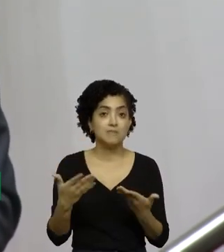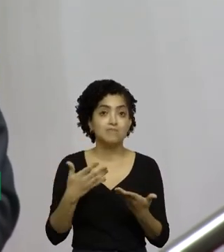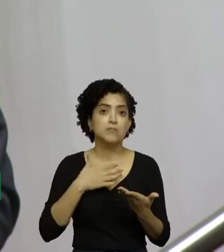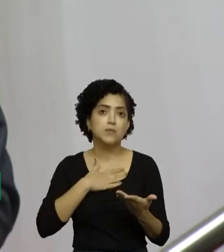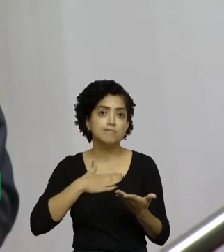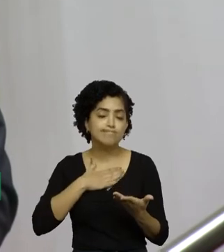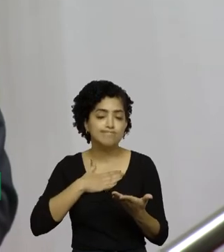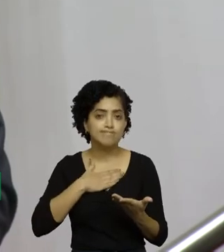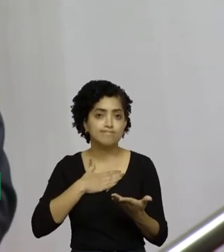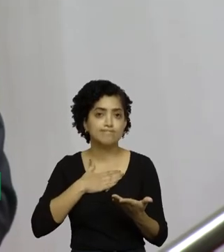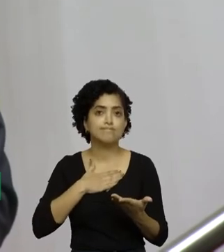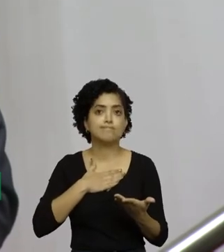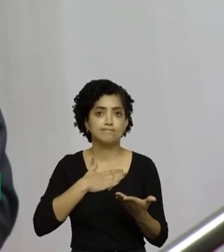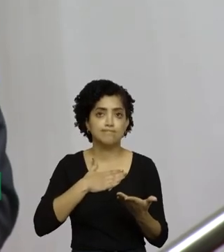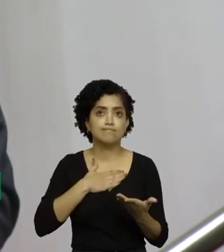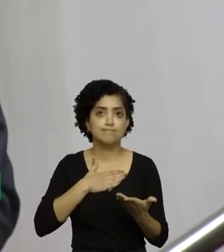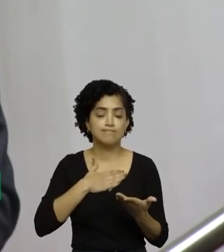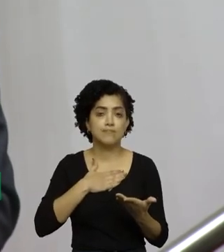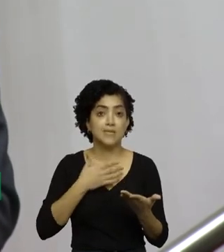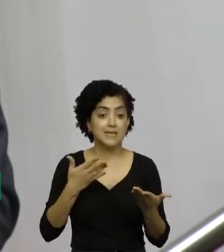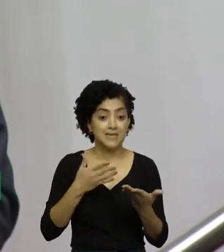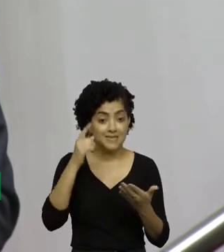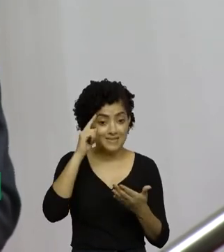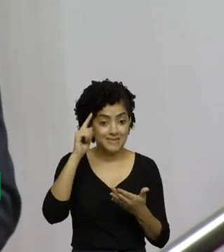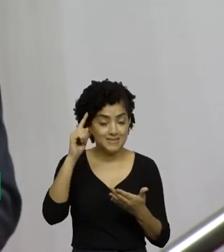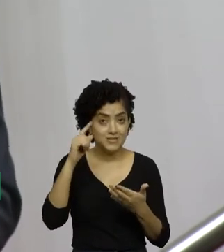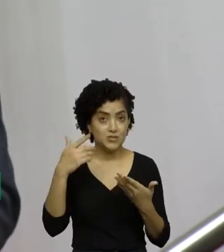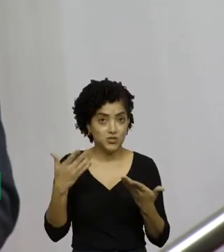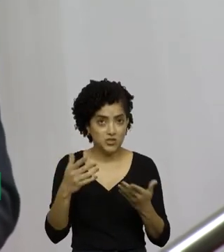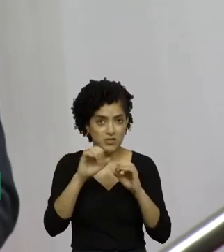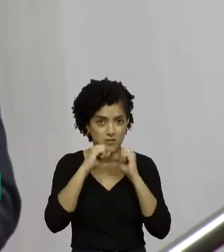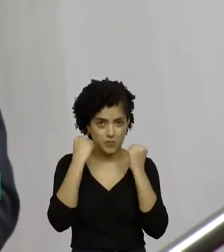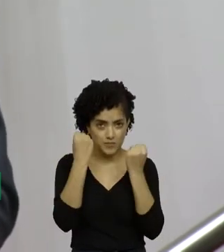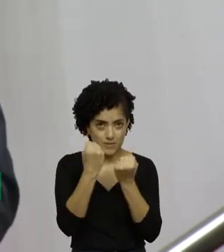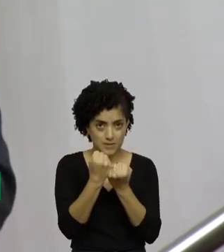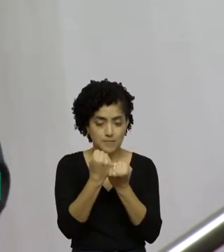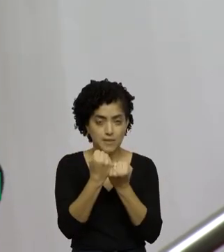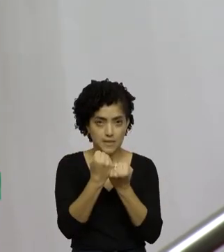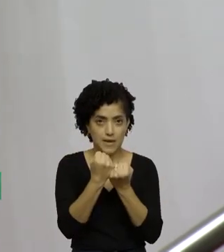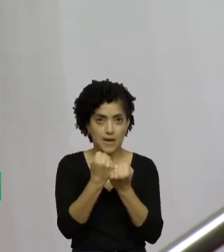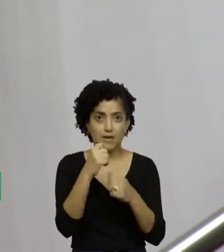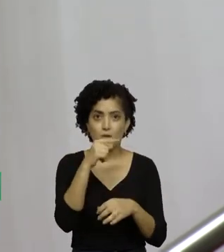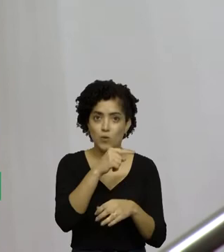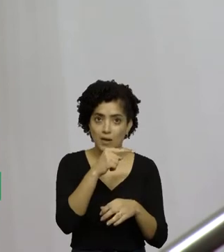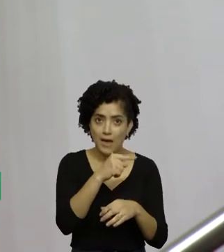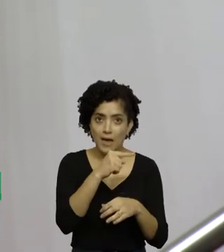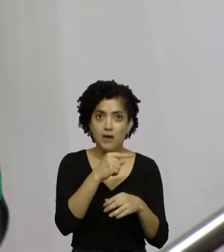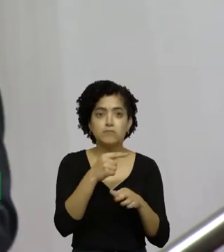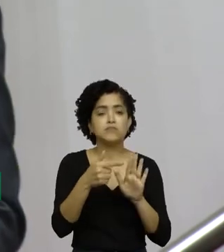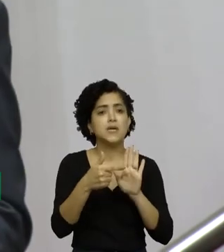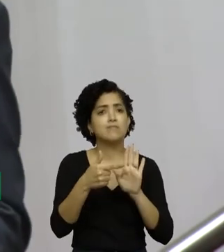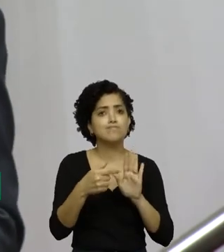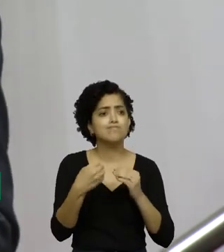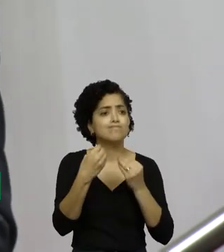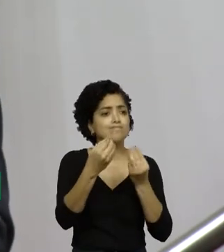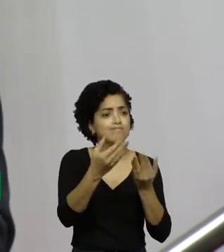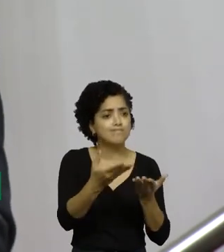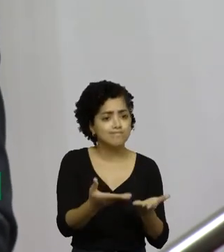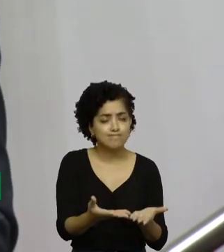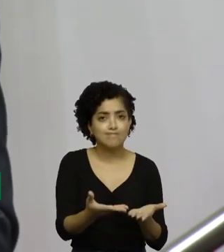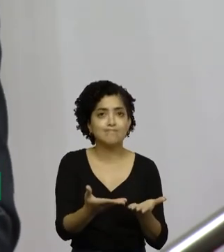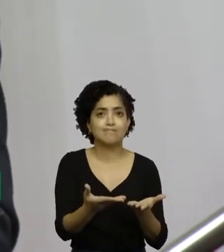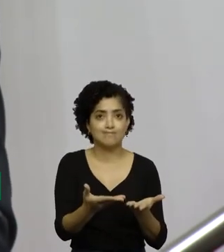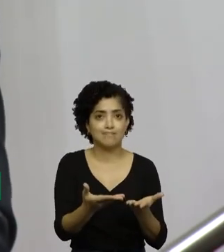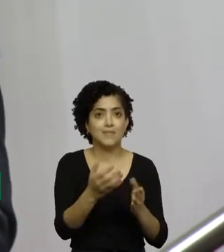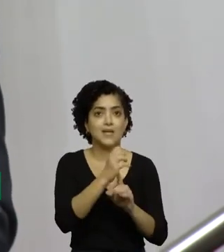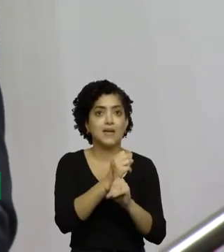gostaríamos, né, nesse dia do Seminário da Agroecologia, presentear a sociedade